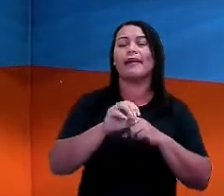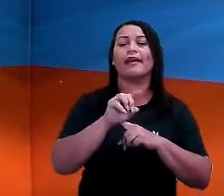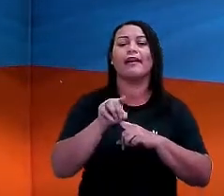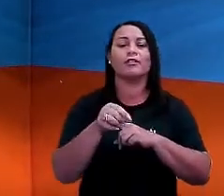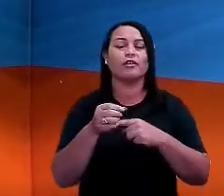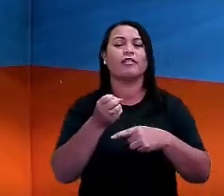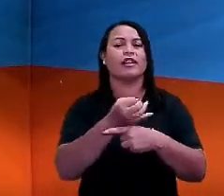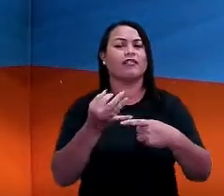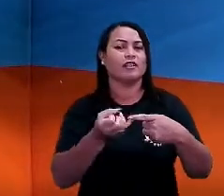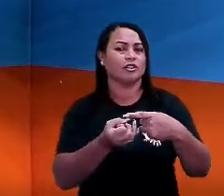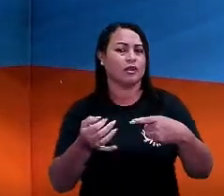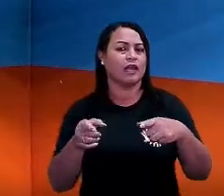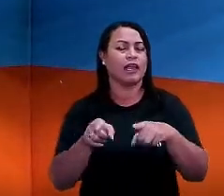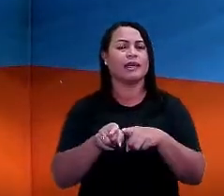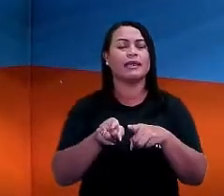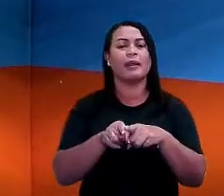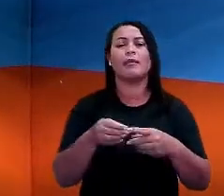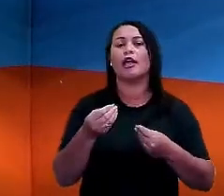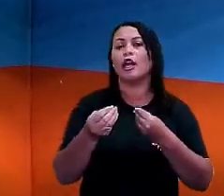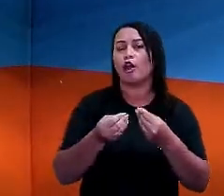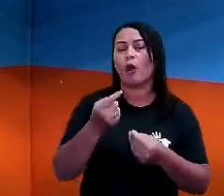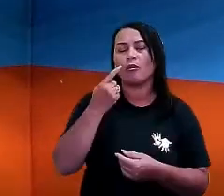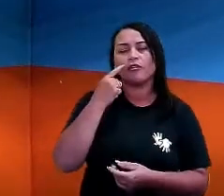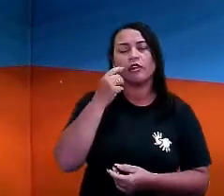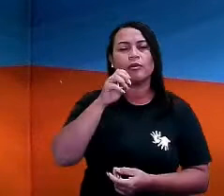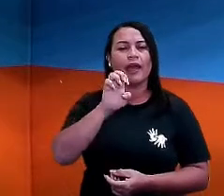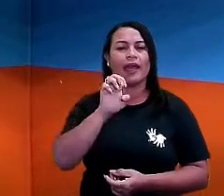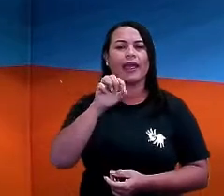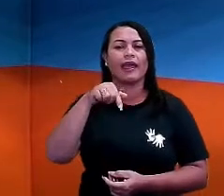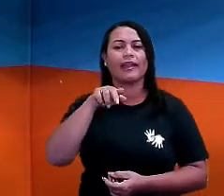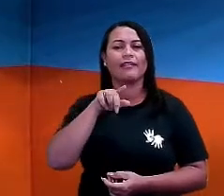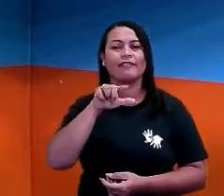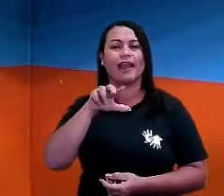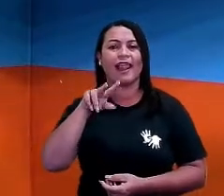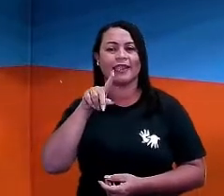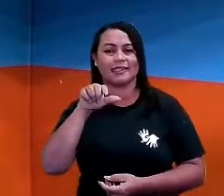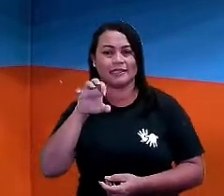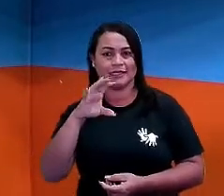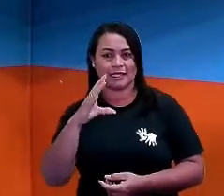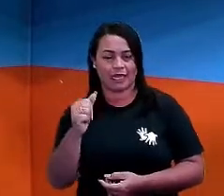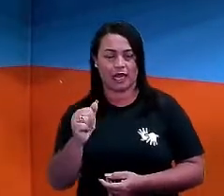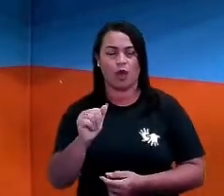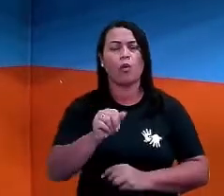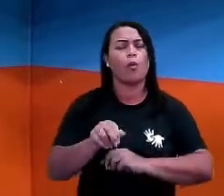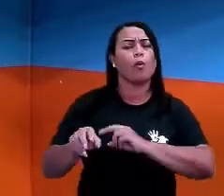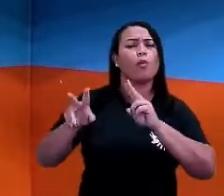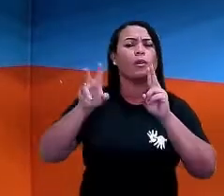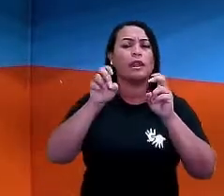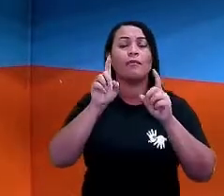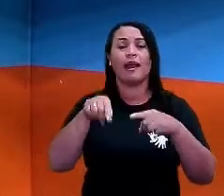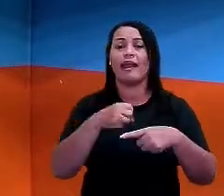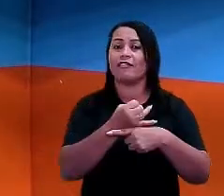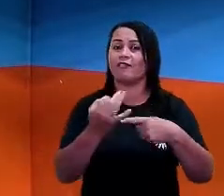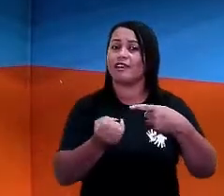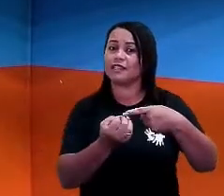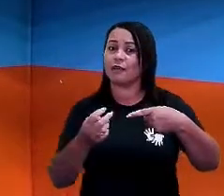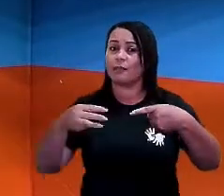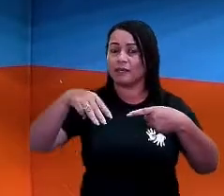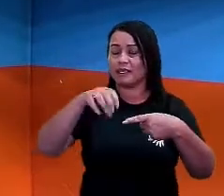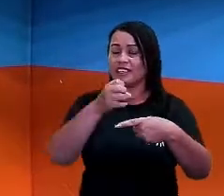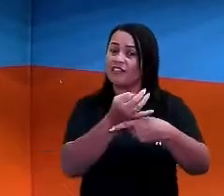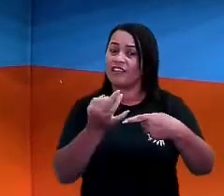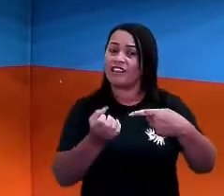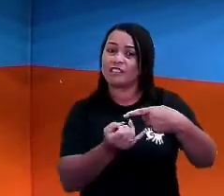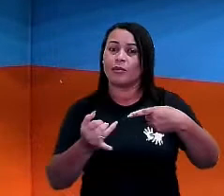fracionária, utilizando a noção de equivalência. O tema da nossa aula de hoje é fração mista,